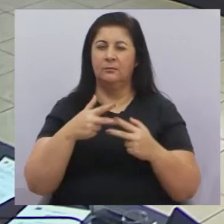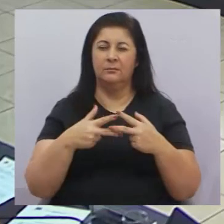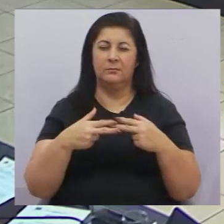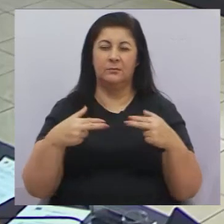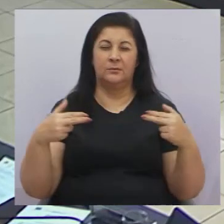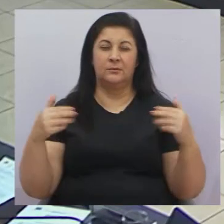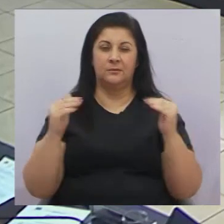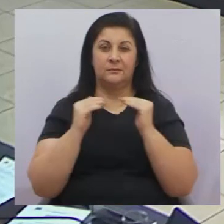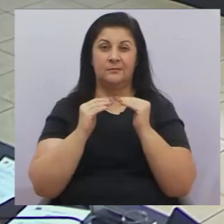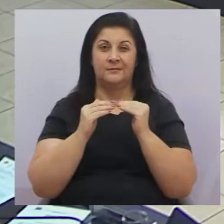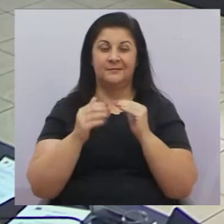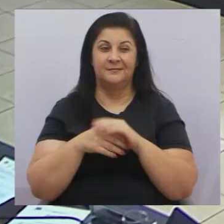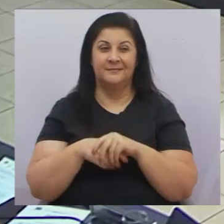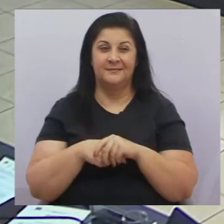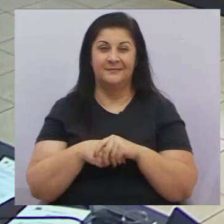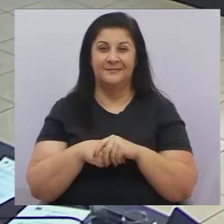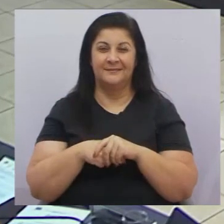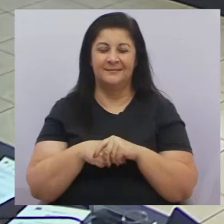Como